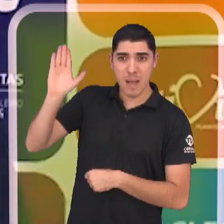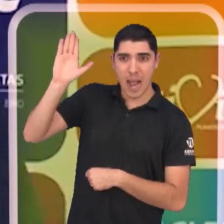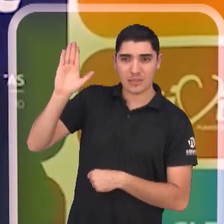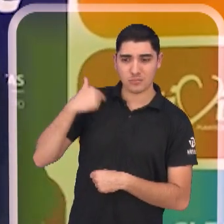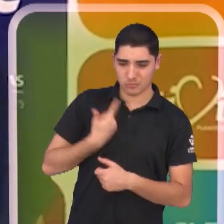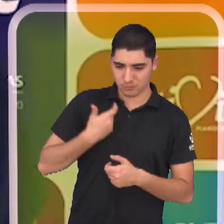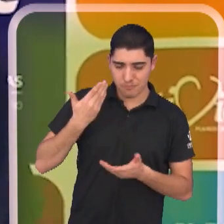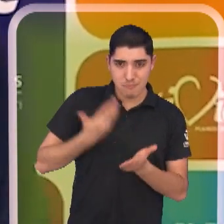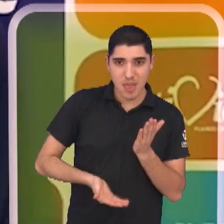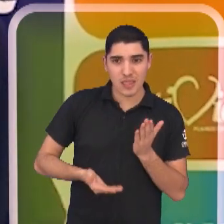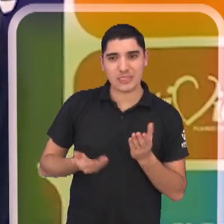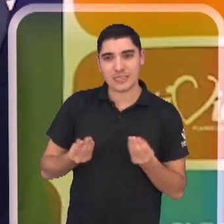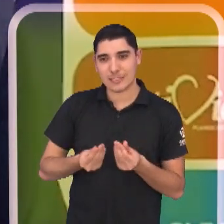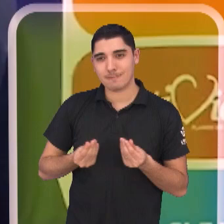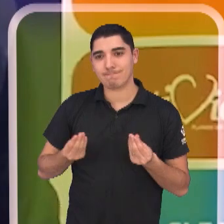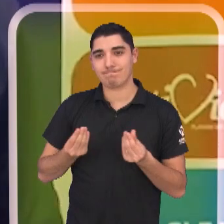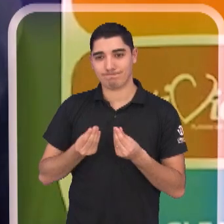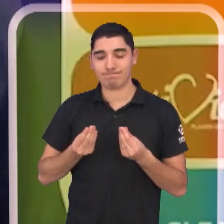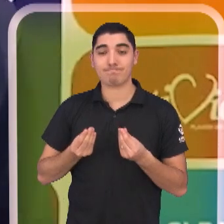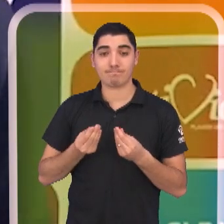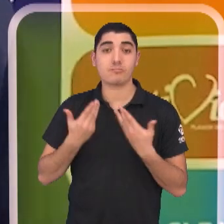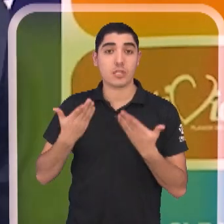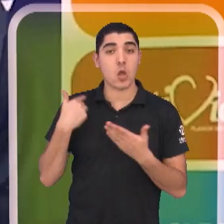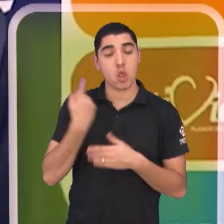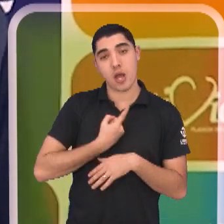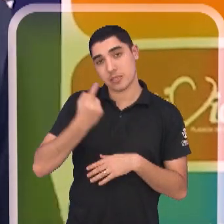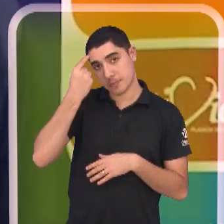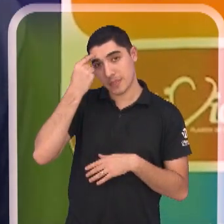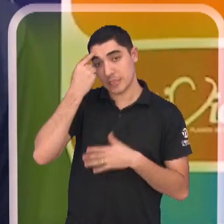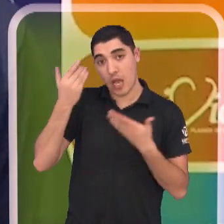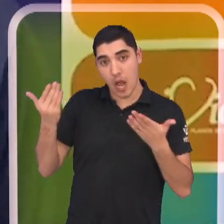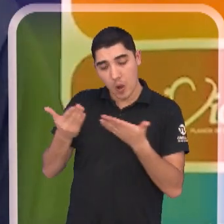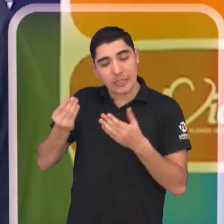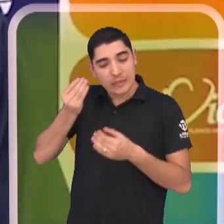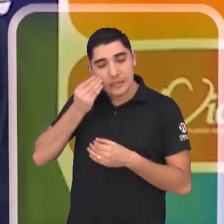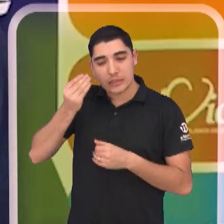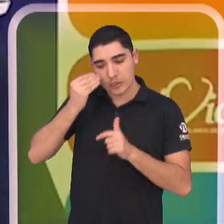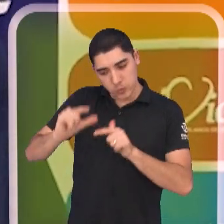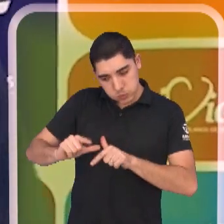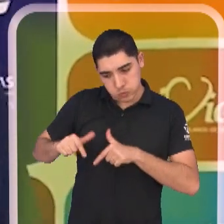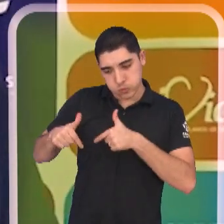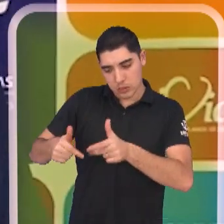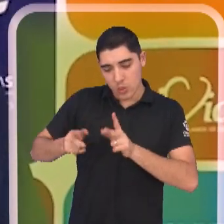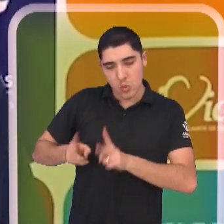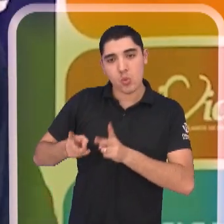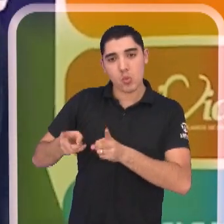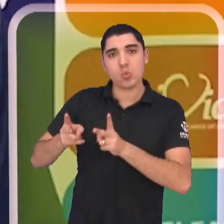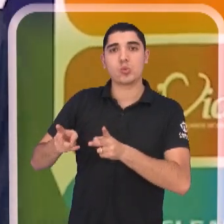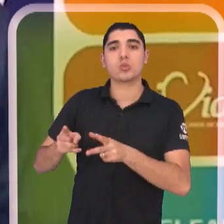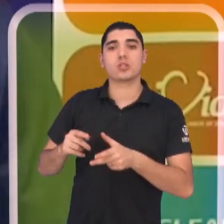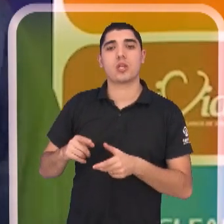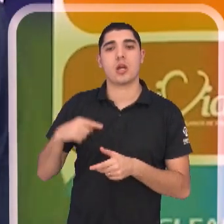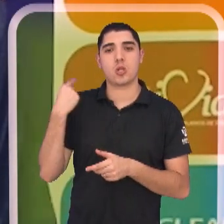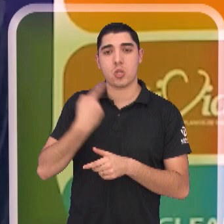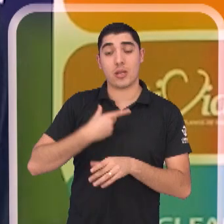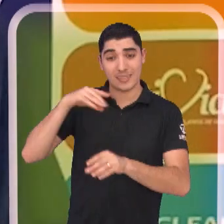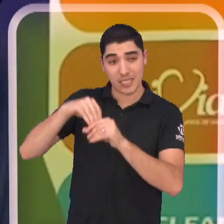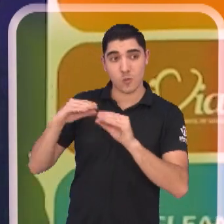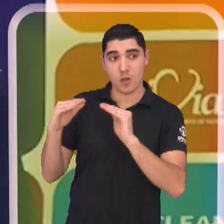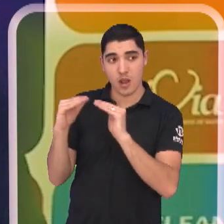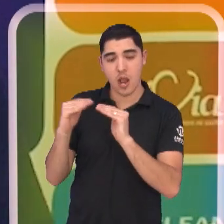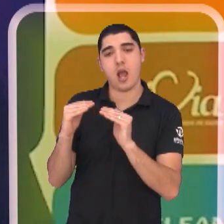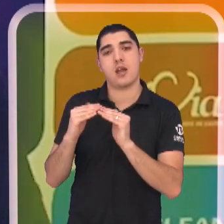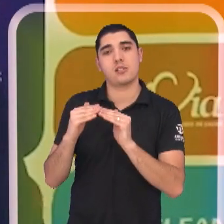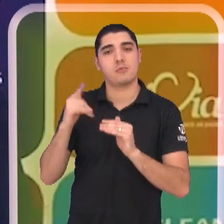fazemos e pensando em continuar com essa com essa ideia de galinha cansa fazer um time forte